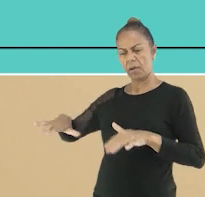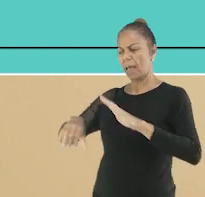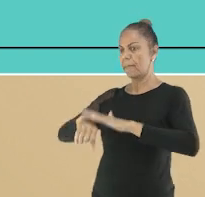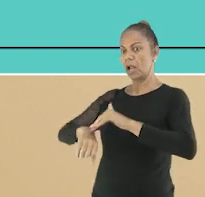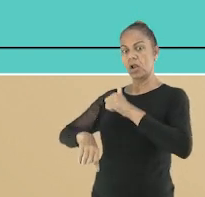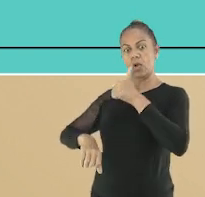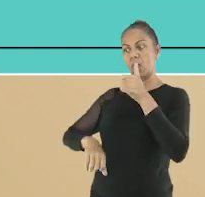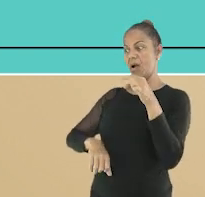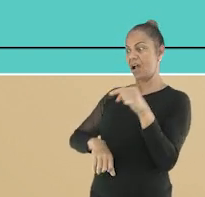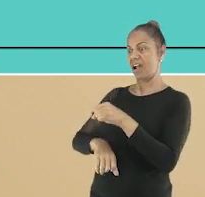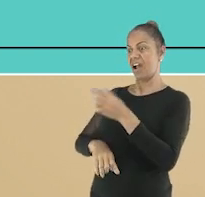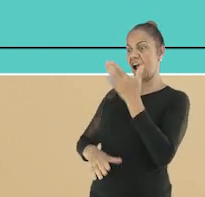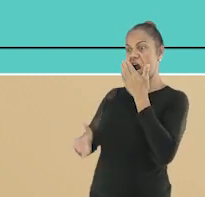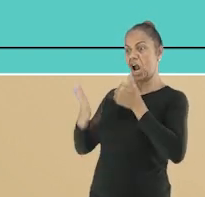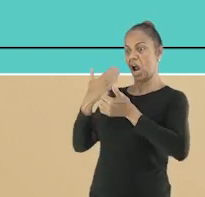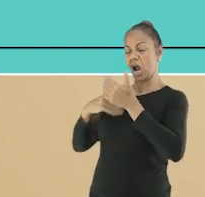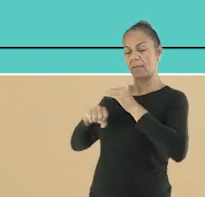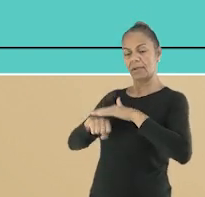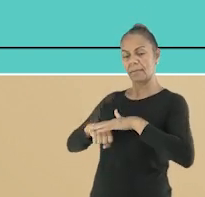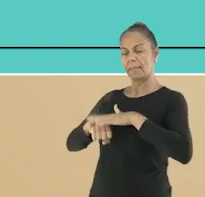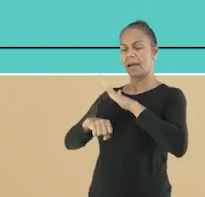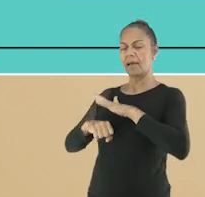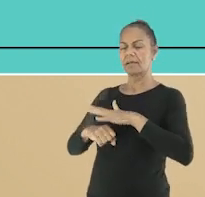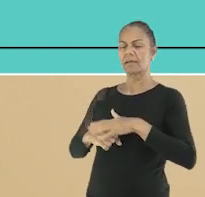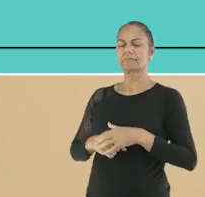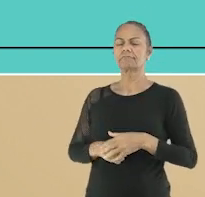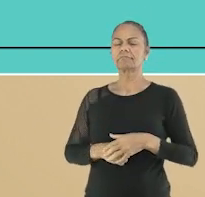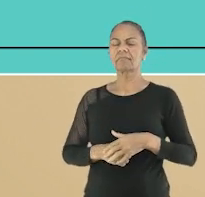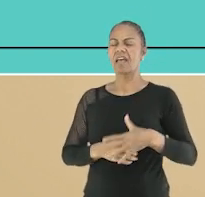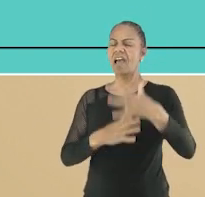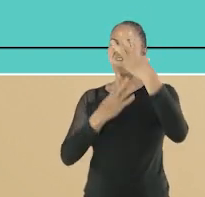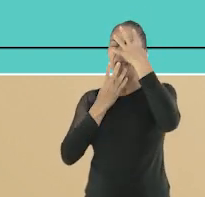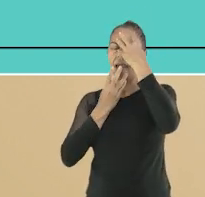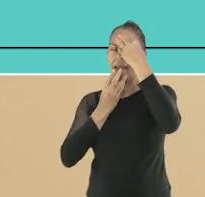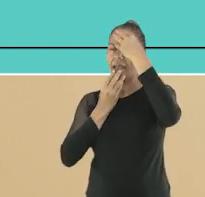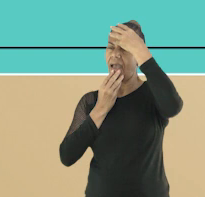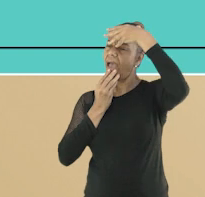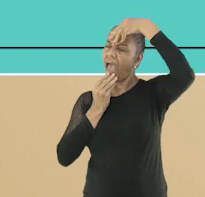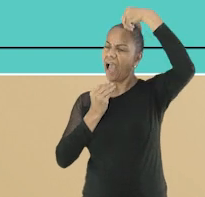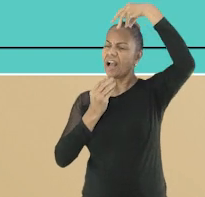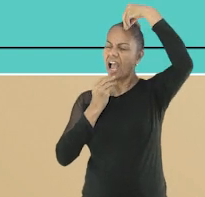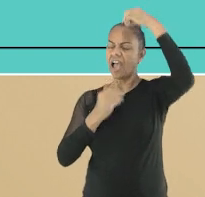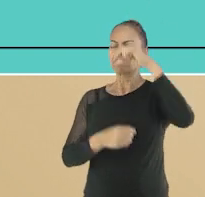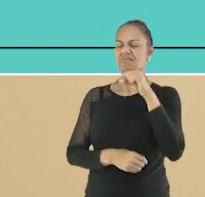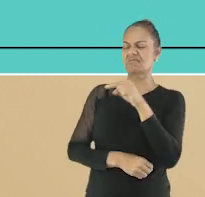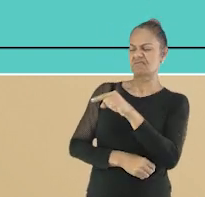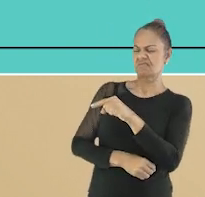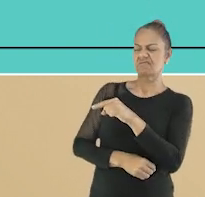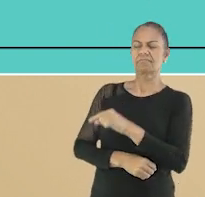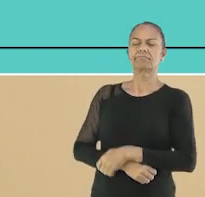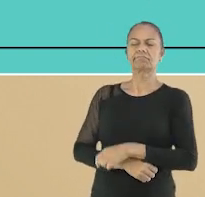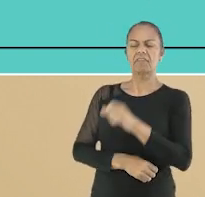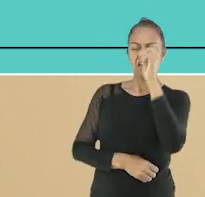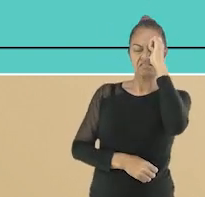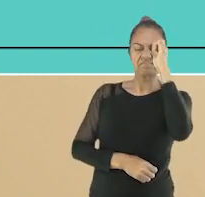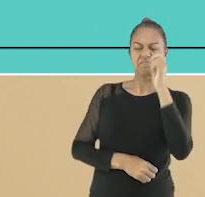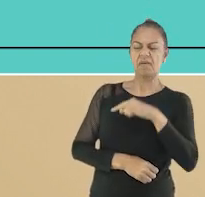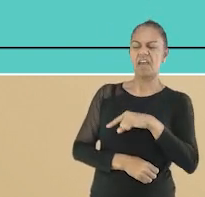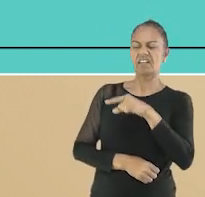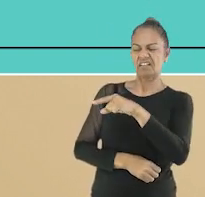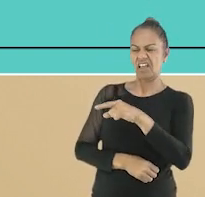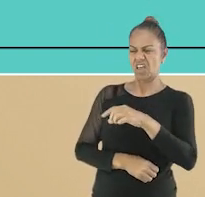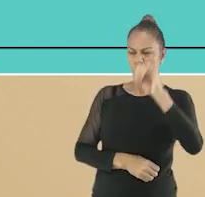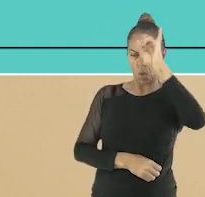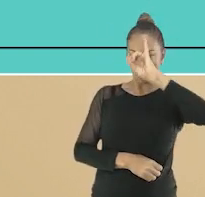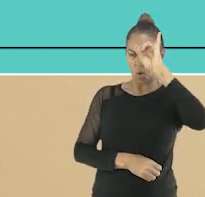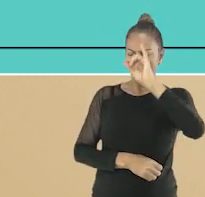o pasto é melhor e há mais comida." A cabra, que já conhecia a esperteza do lobo, respondeu: Sim,